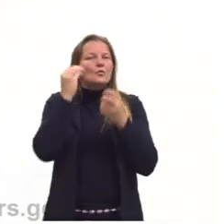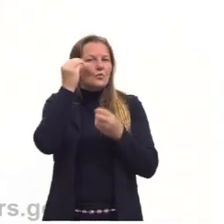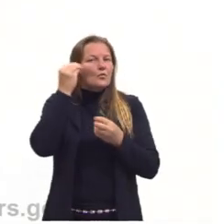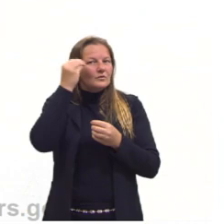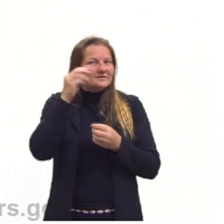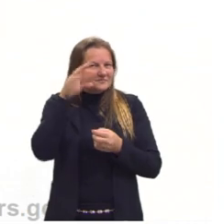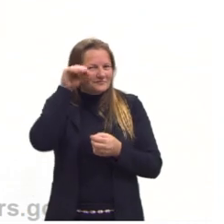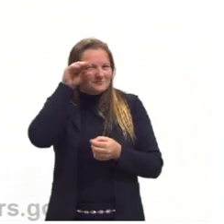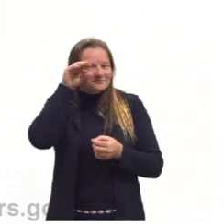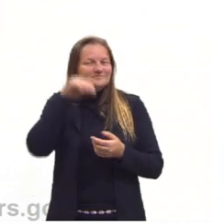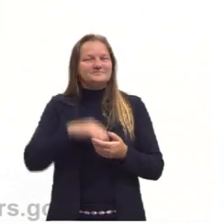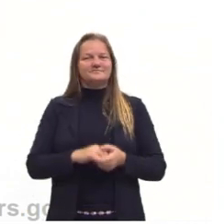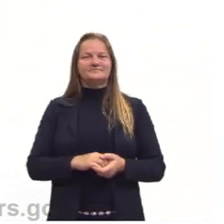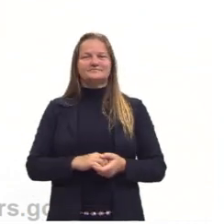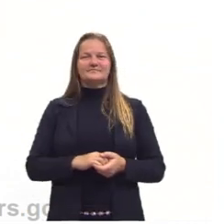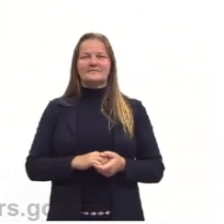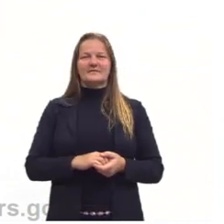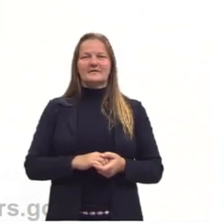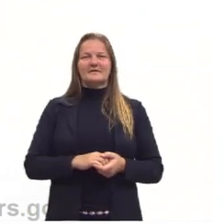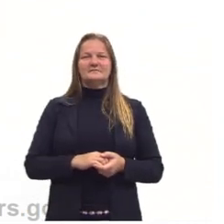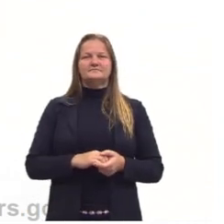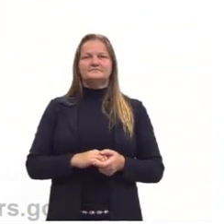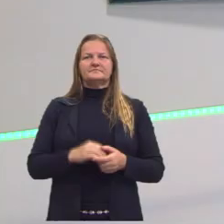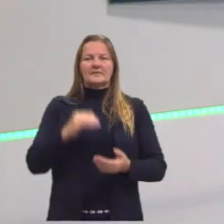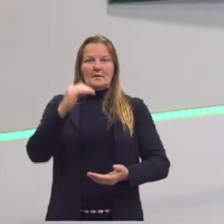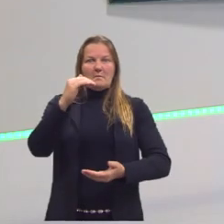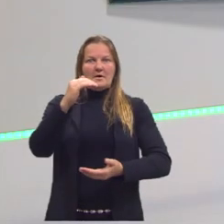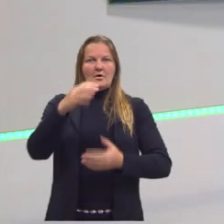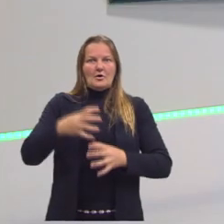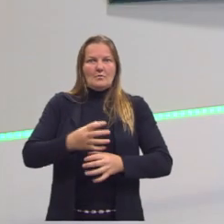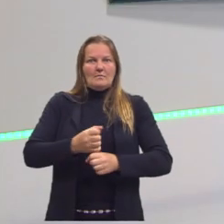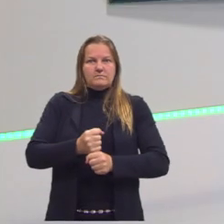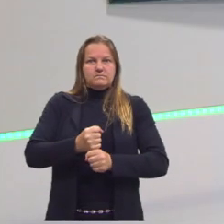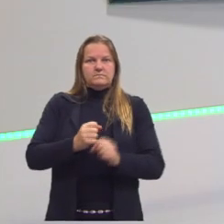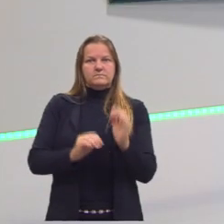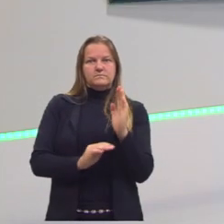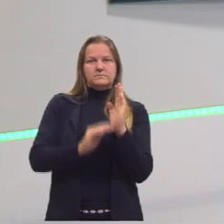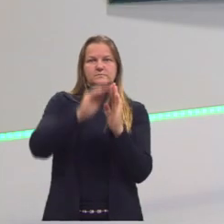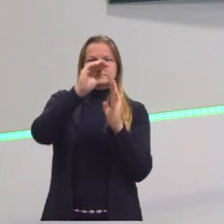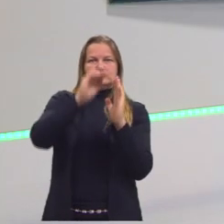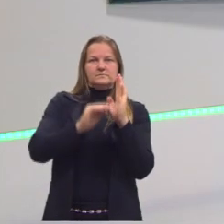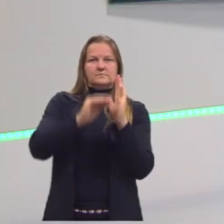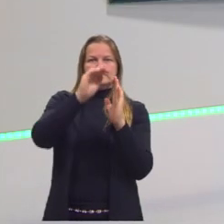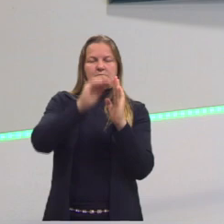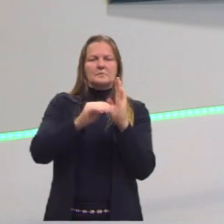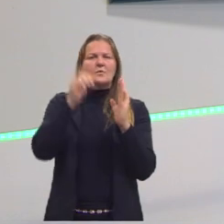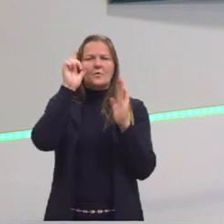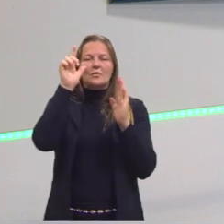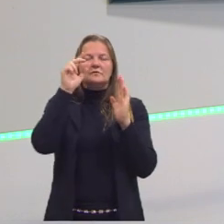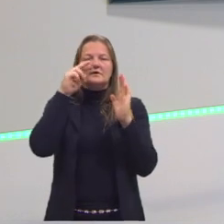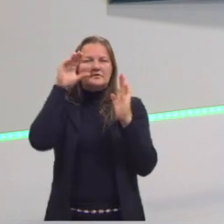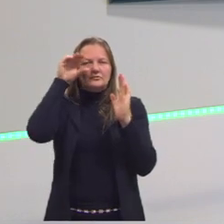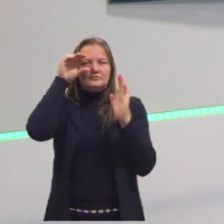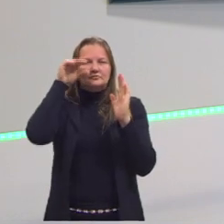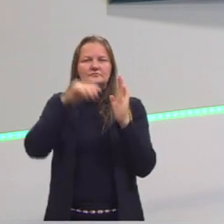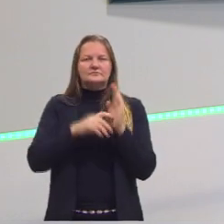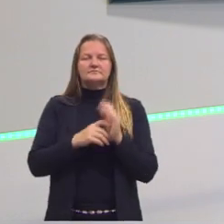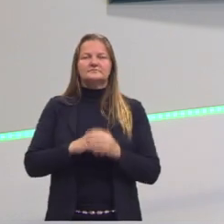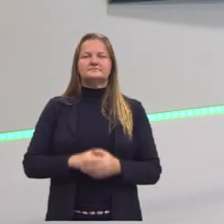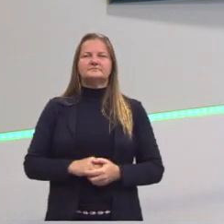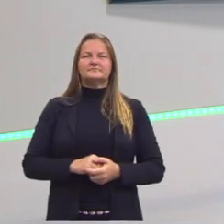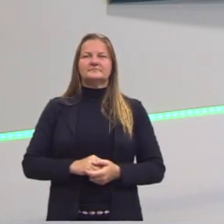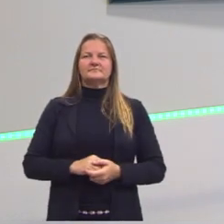e observar né geralmente com garrafas maiores né de 2 litros enfim a gente consegue observa melhor esse